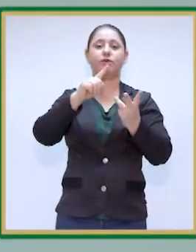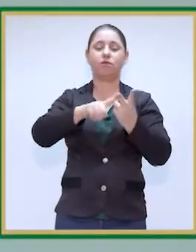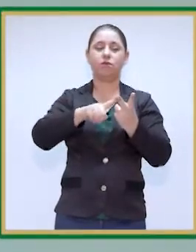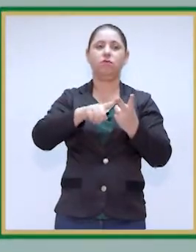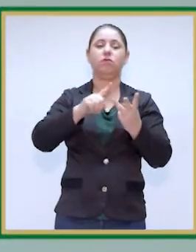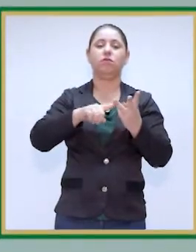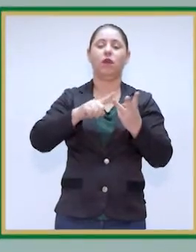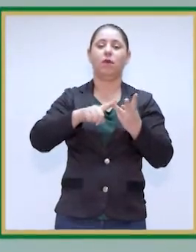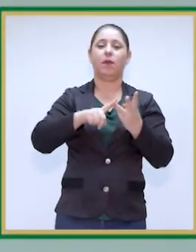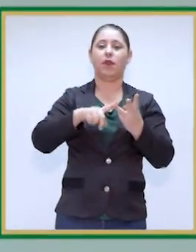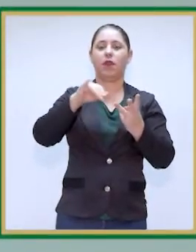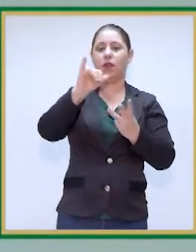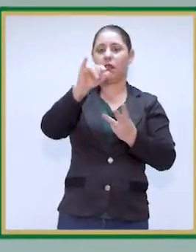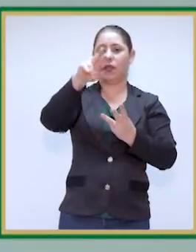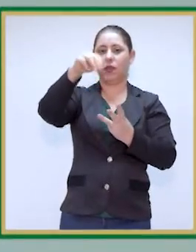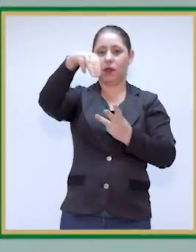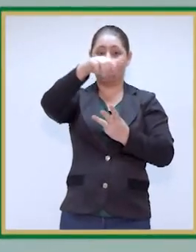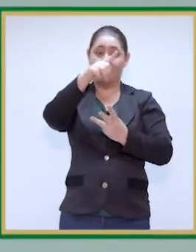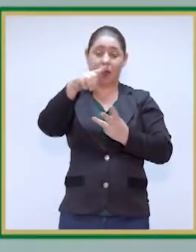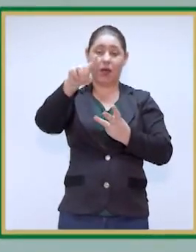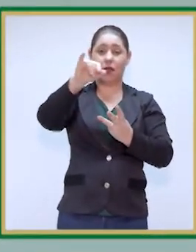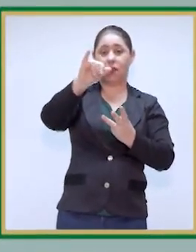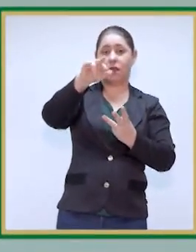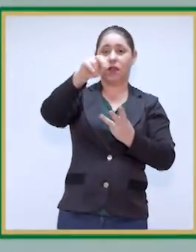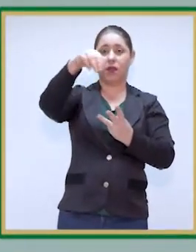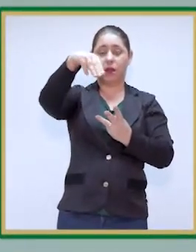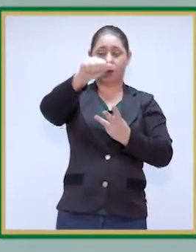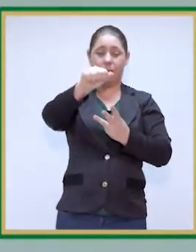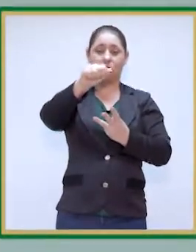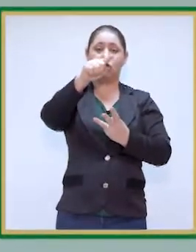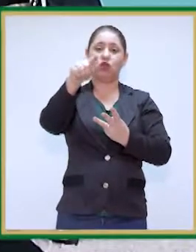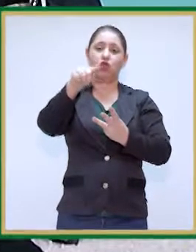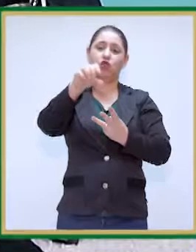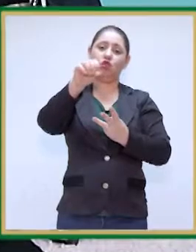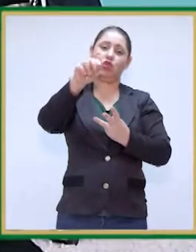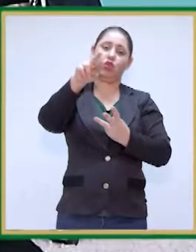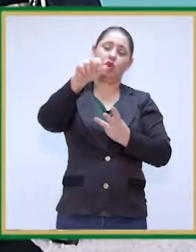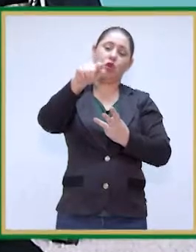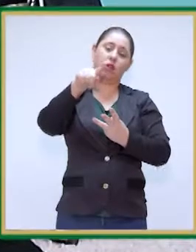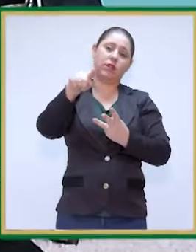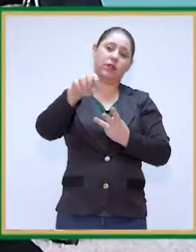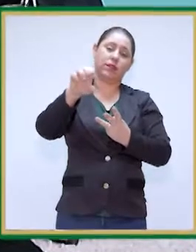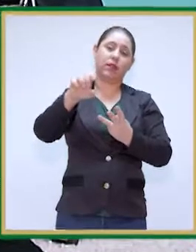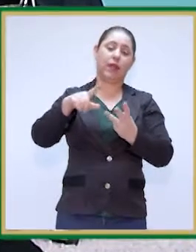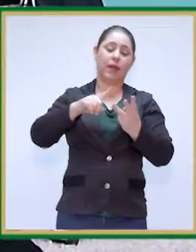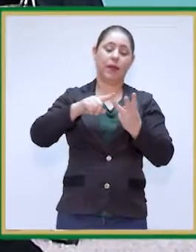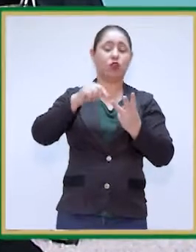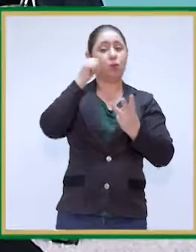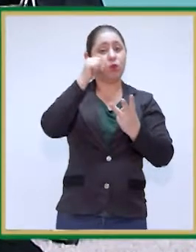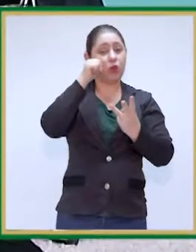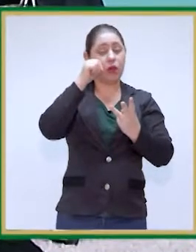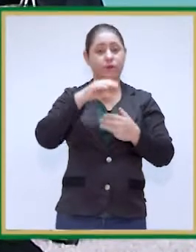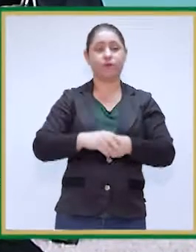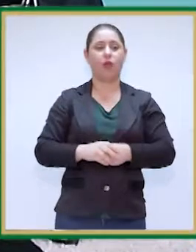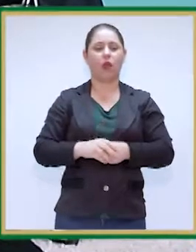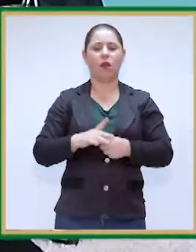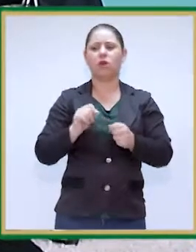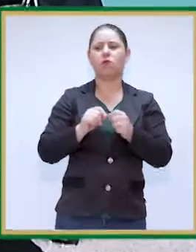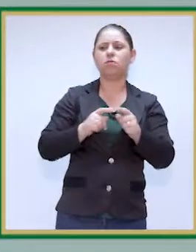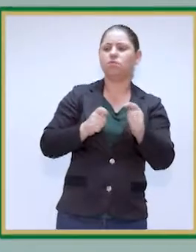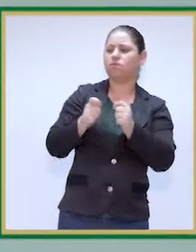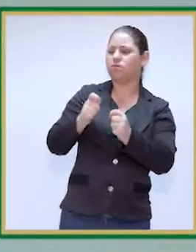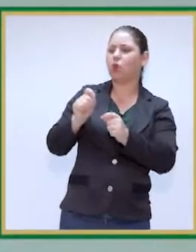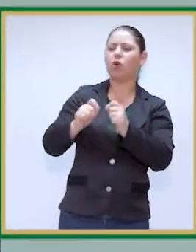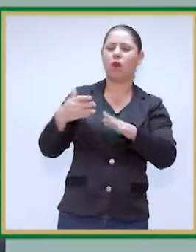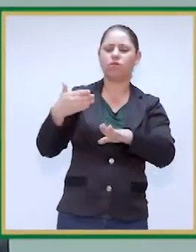estabelecimento penal feminino Irmã Zorzi. Então, nesses 3 ambientes prisionais, a gente faz esse controle de entrada.